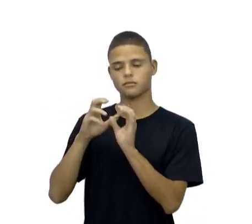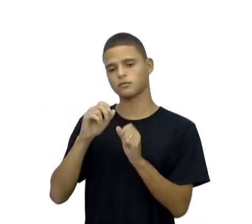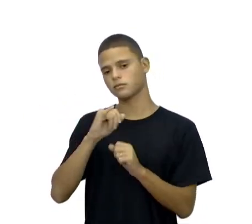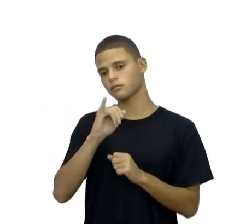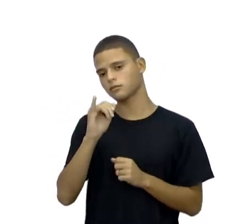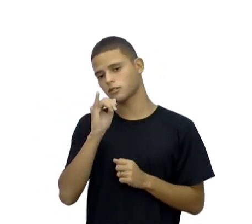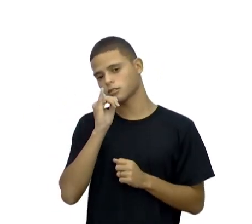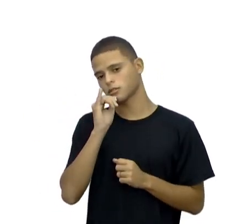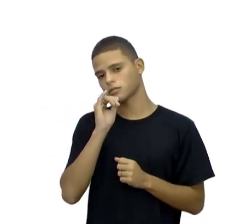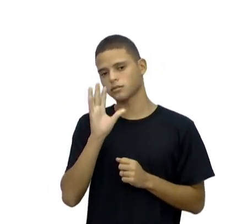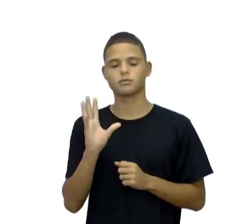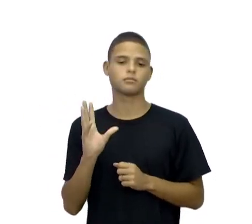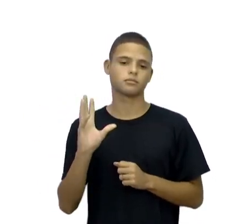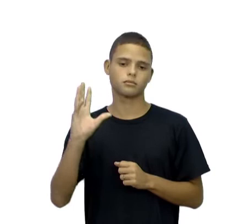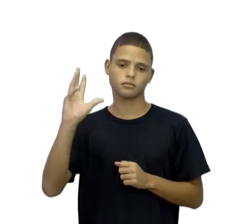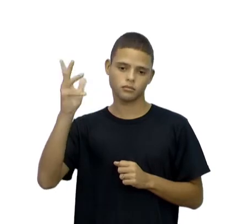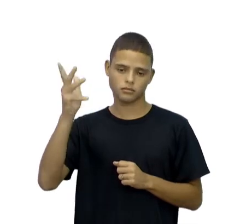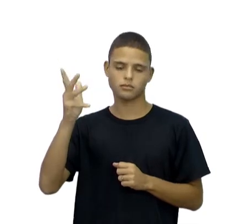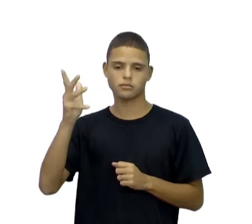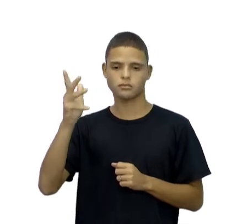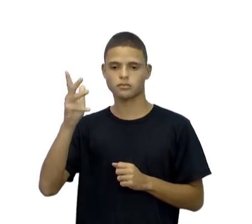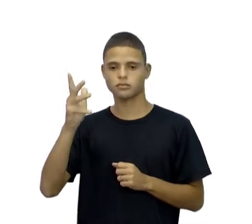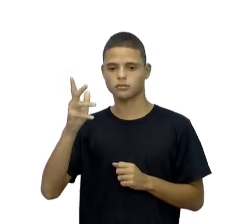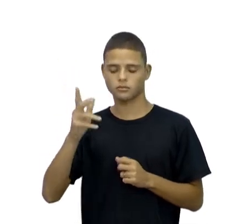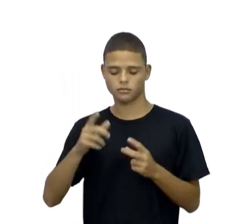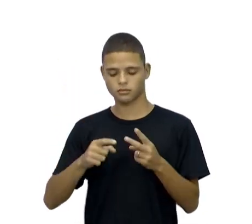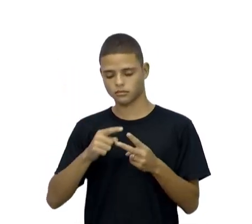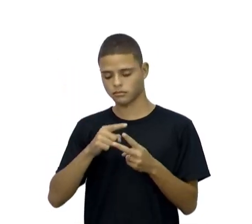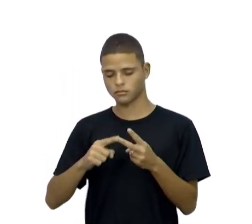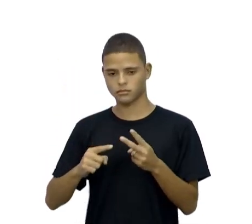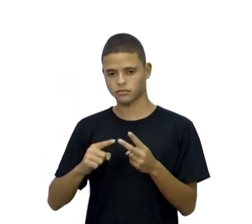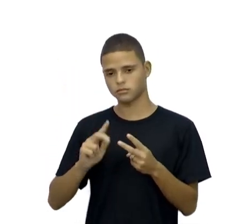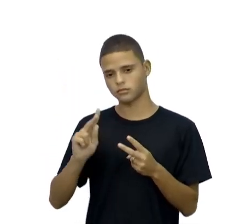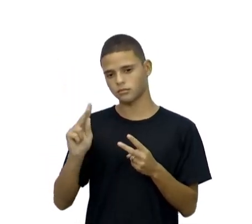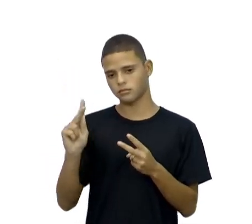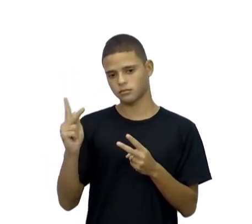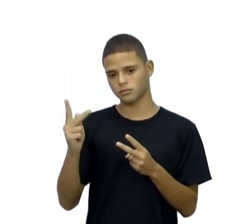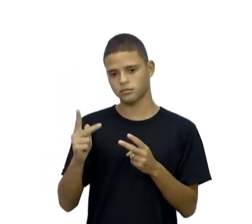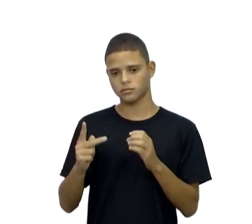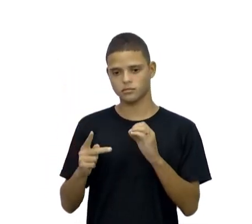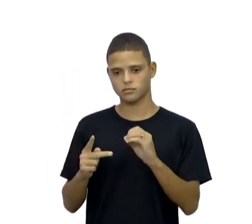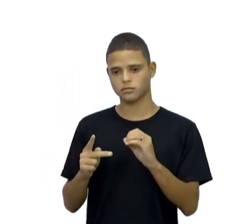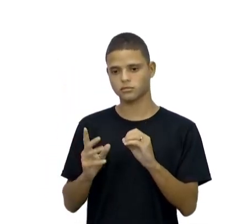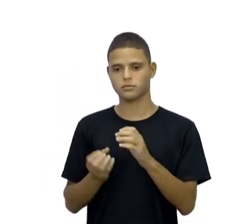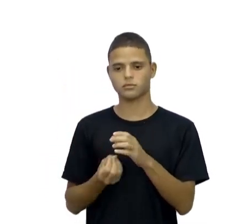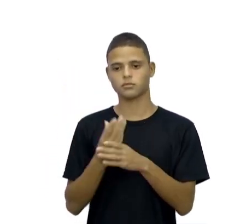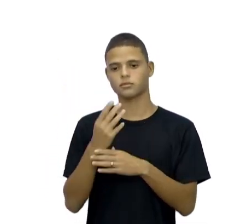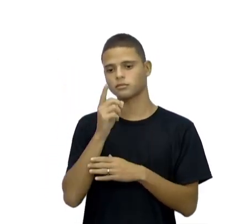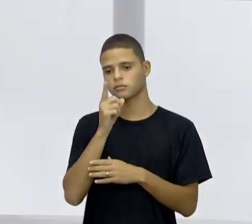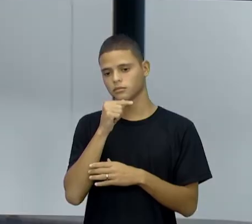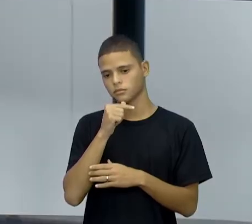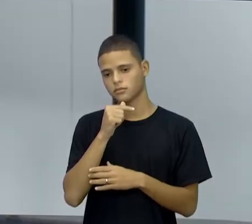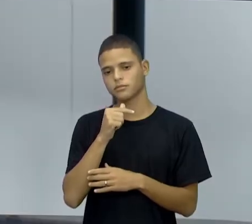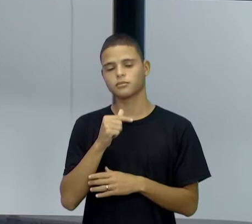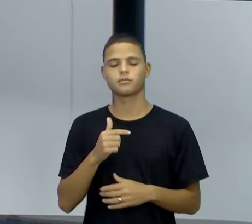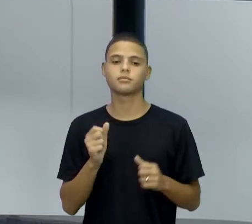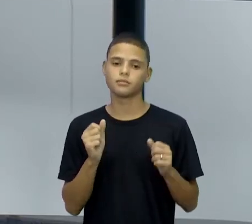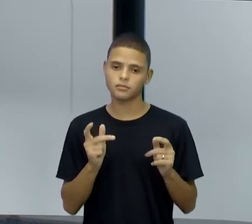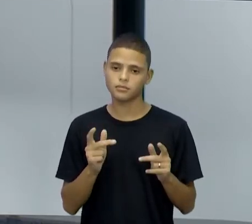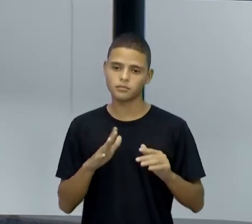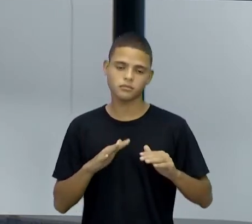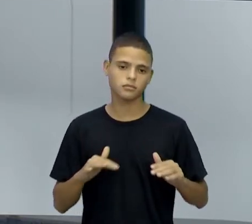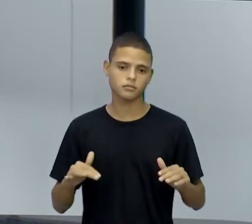acaso acontece de um oxigênio grudar com 2 hidrogênios, você tem a água. Tá certo? É assim que acontece. Então,